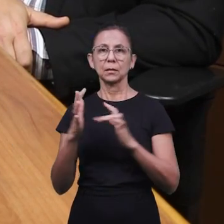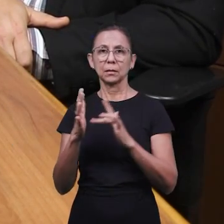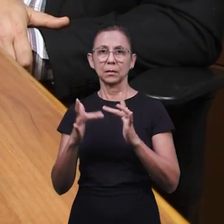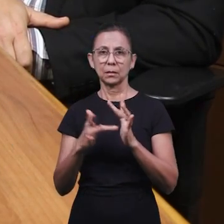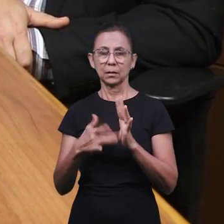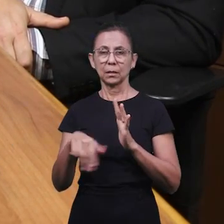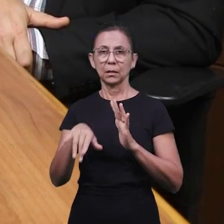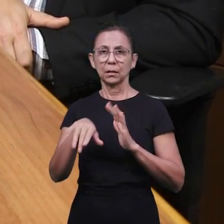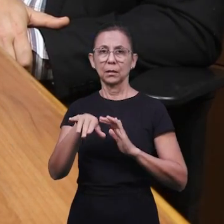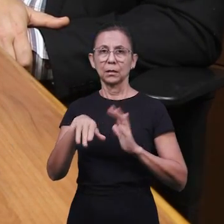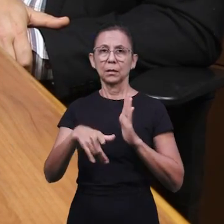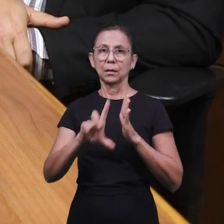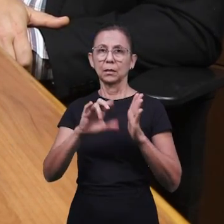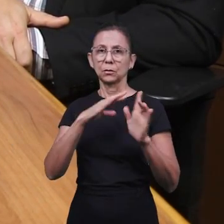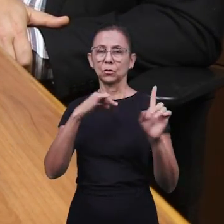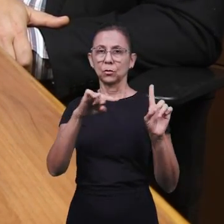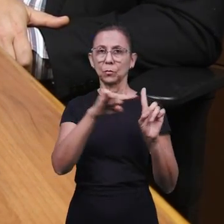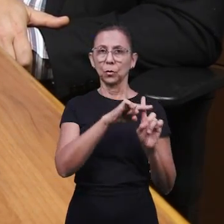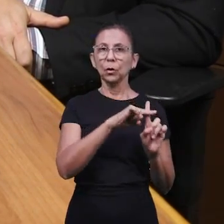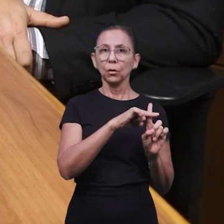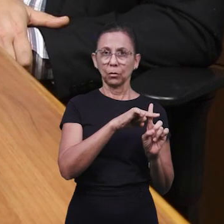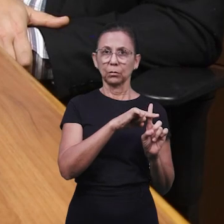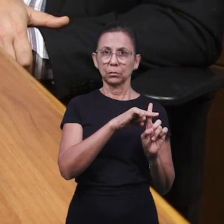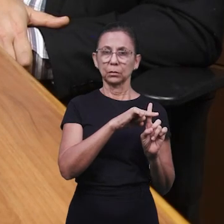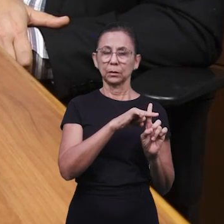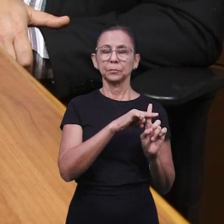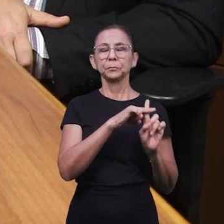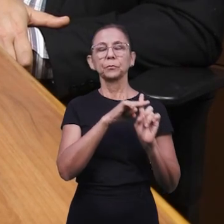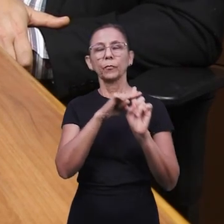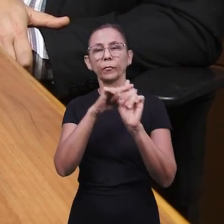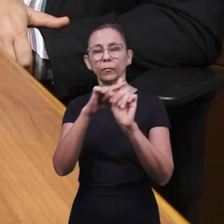mas tudo aquilo que ele propôs na ceia se consolidou na